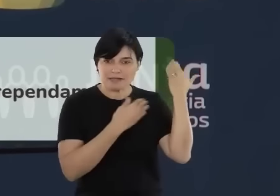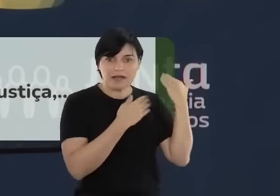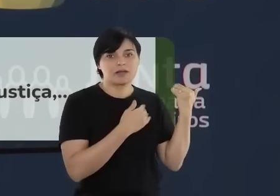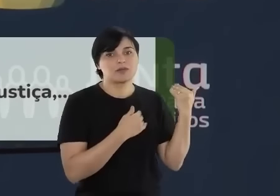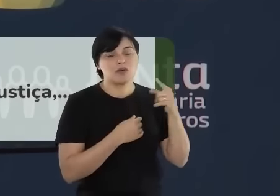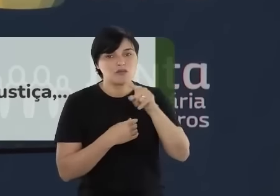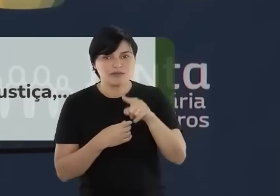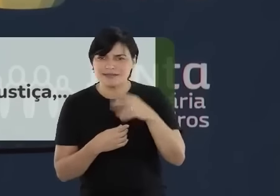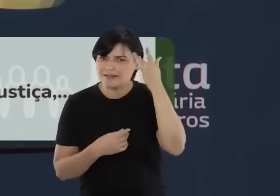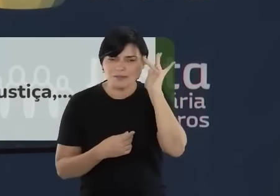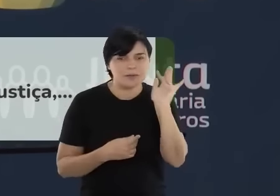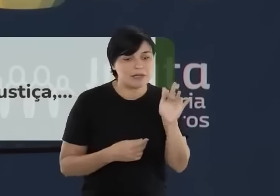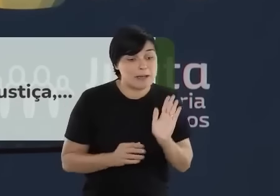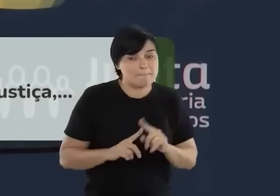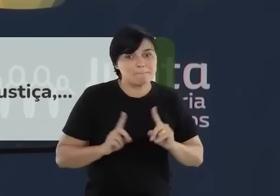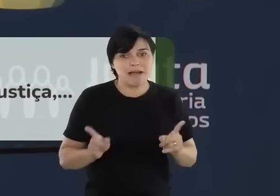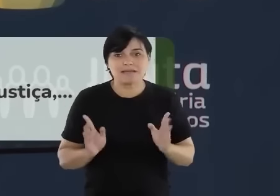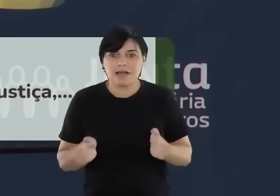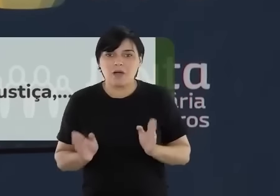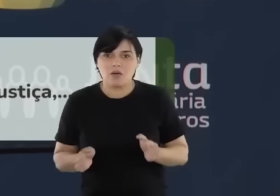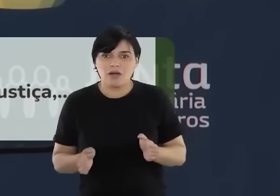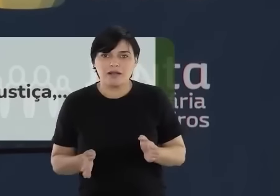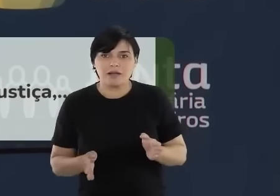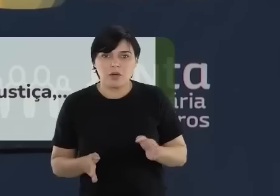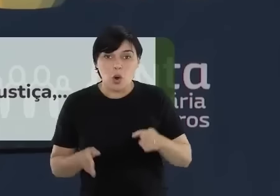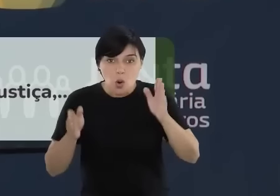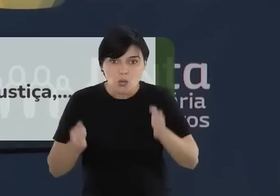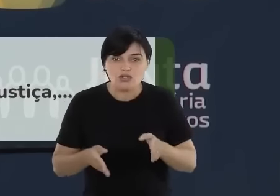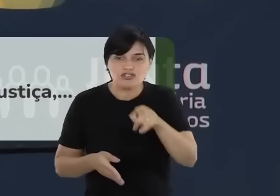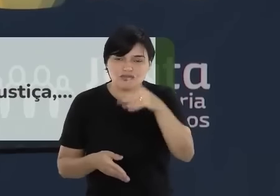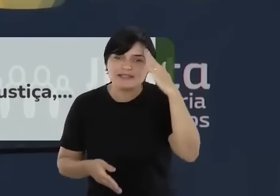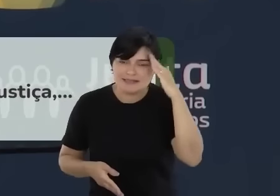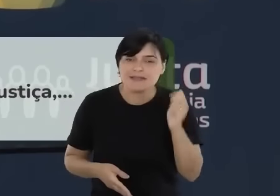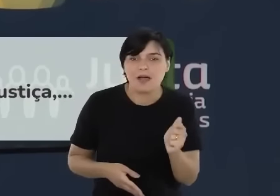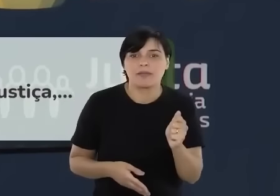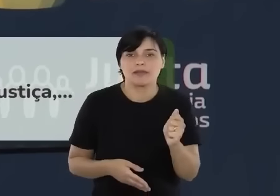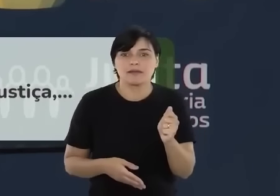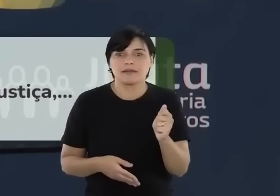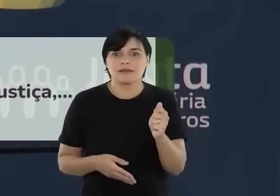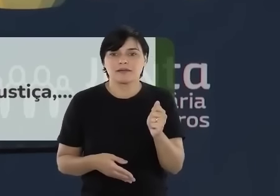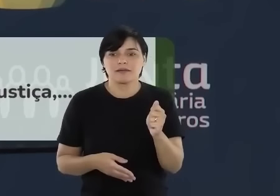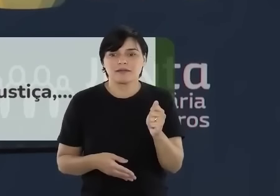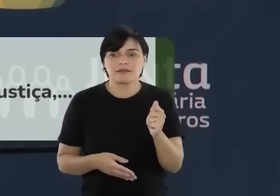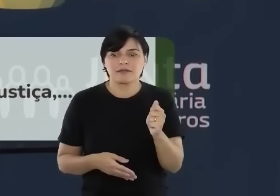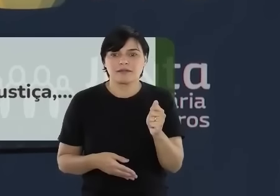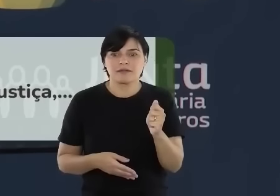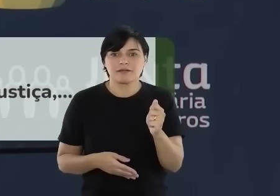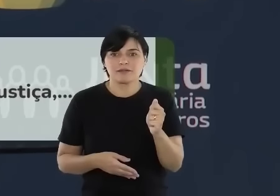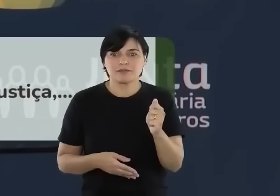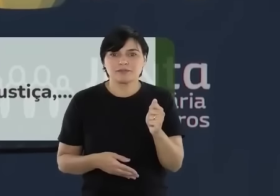arrependam e notem vocês que se Paulo começasse assim o discurso dele Senhor Prefeito ele per perderia o